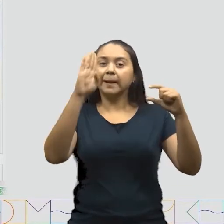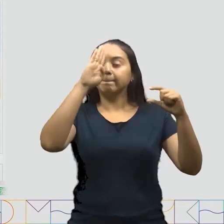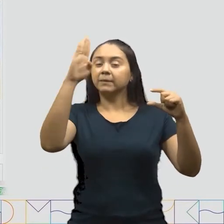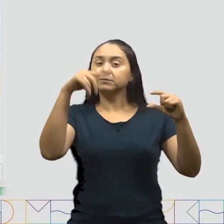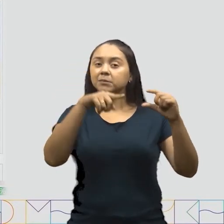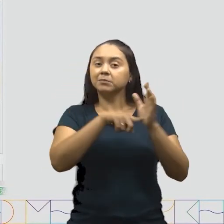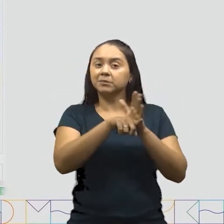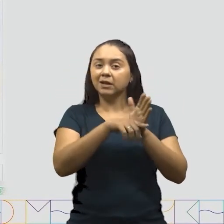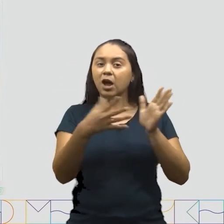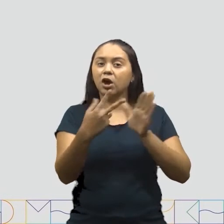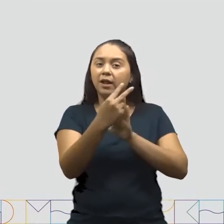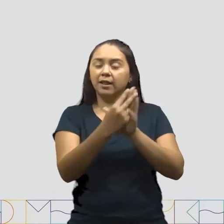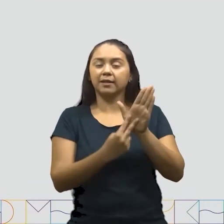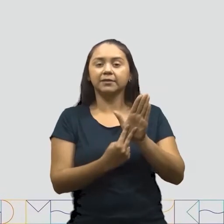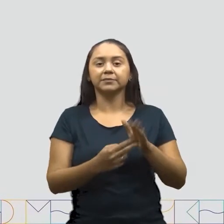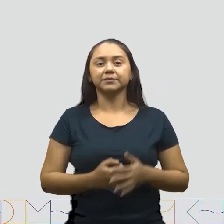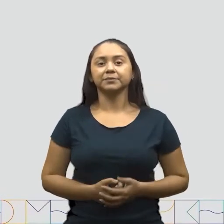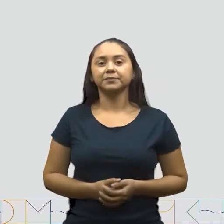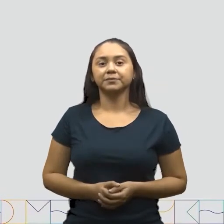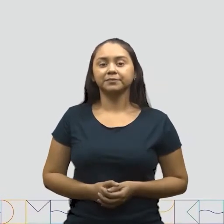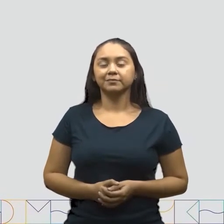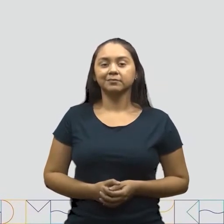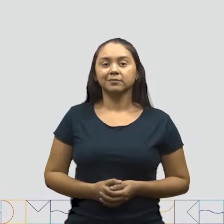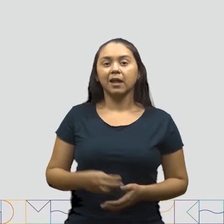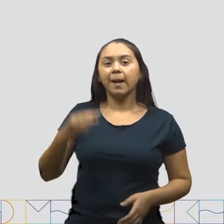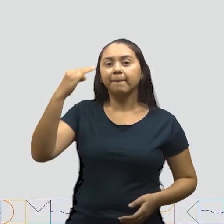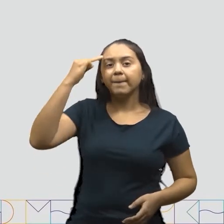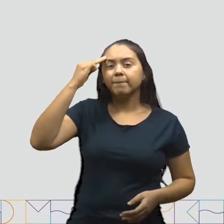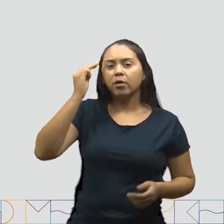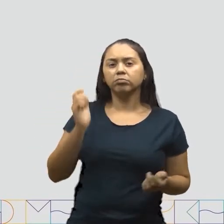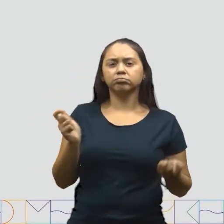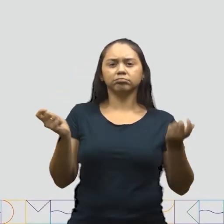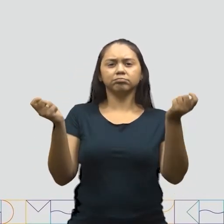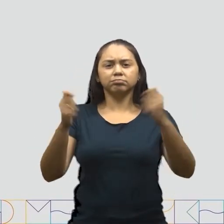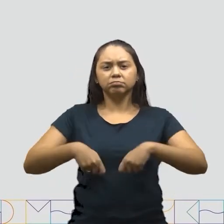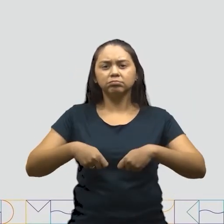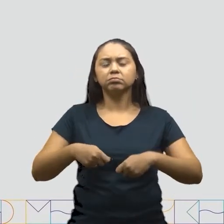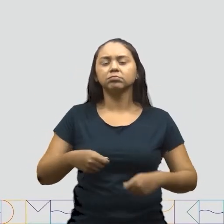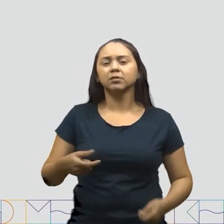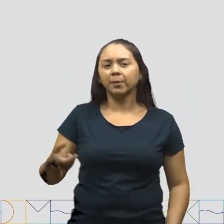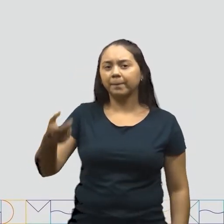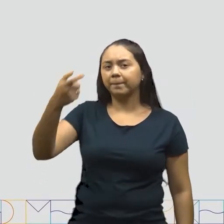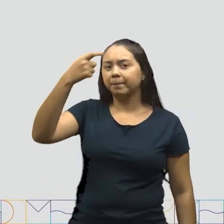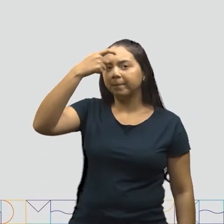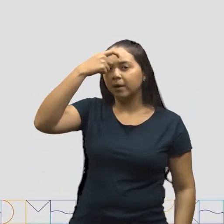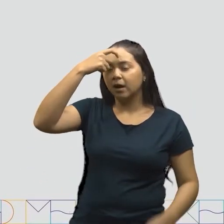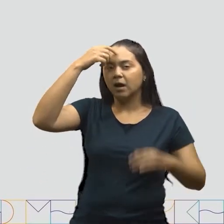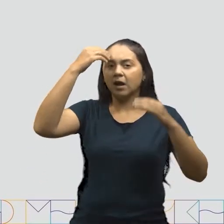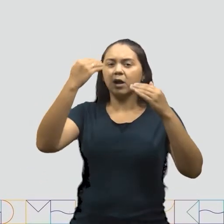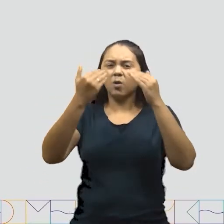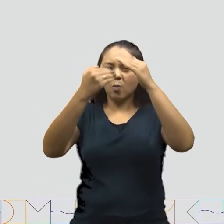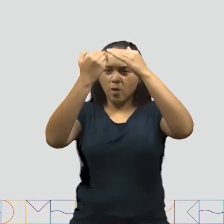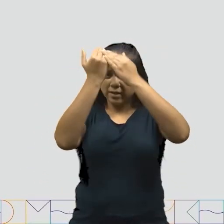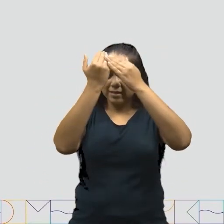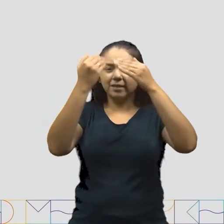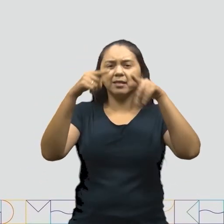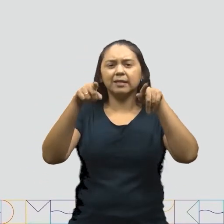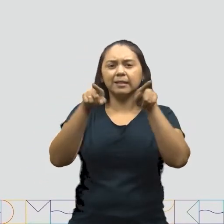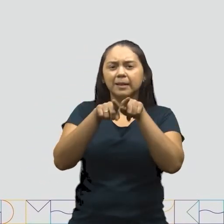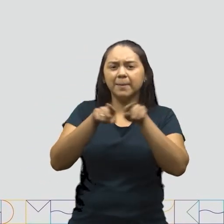do verbete? A memória é a capacidade de adquirir, armazenar e